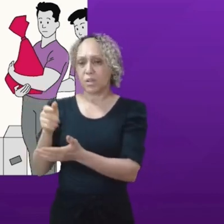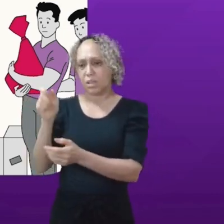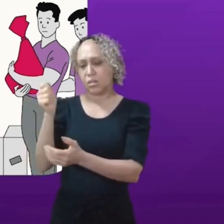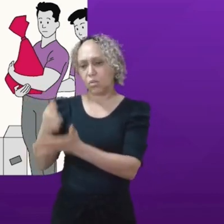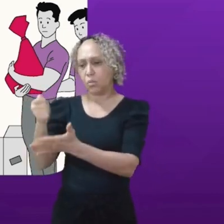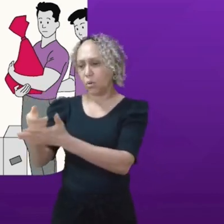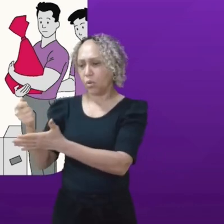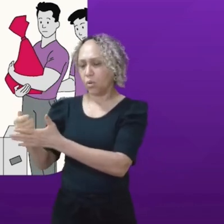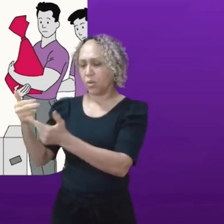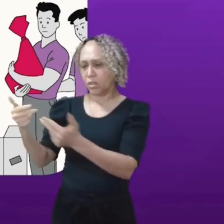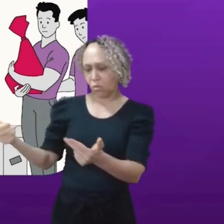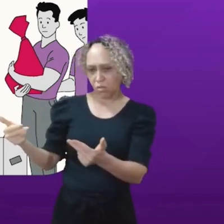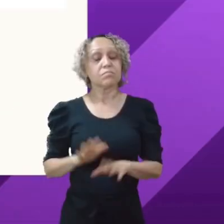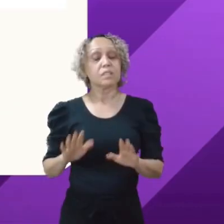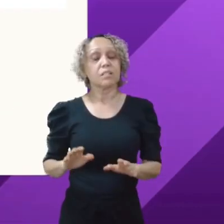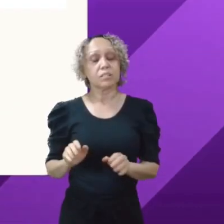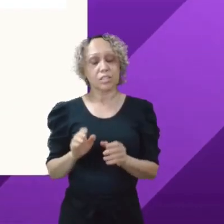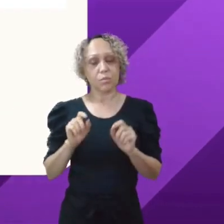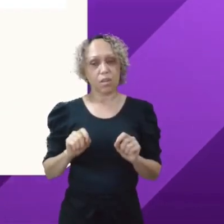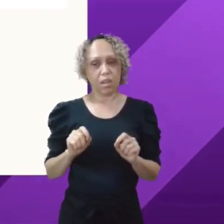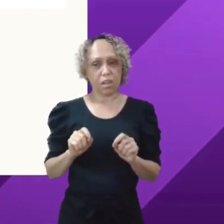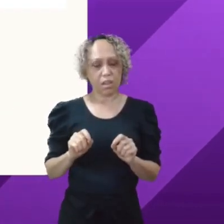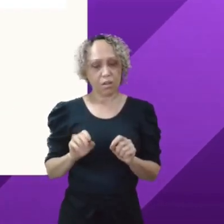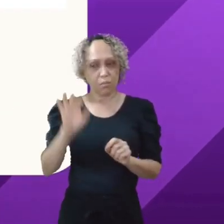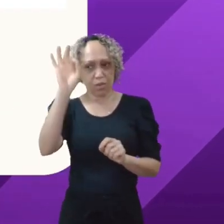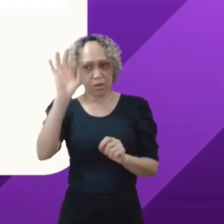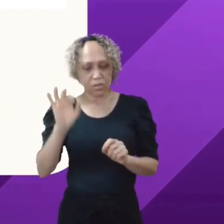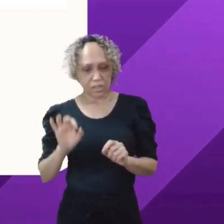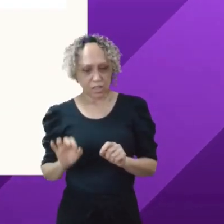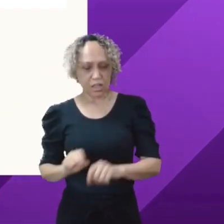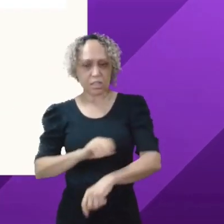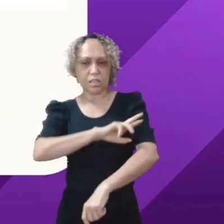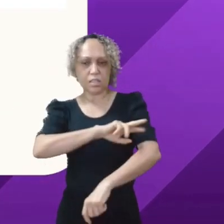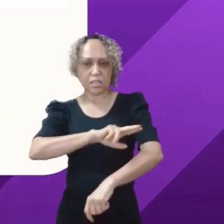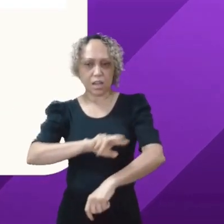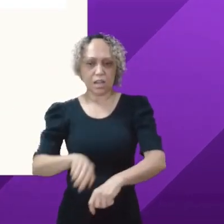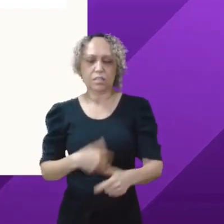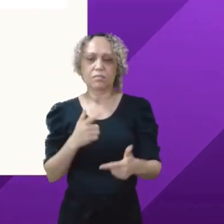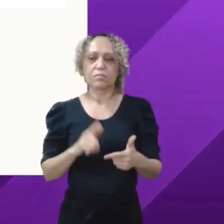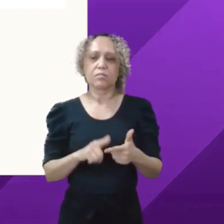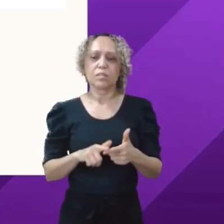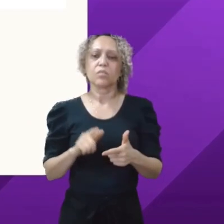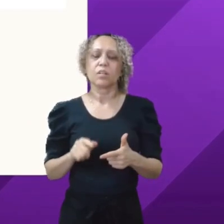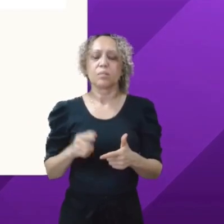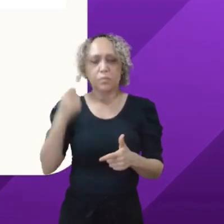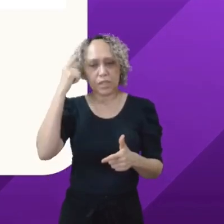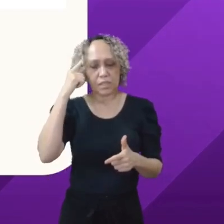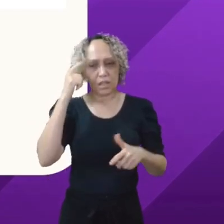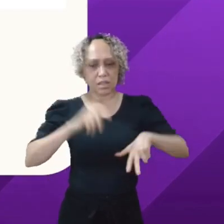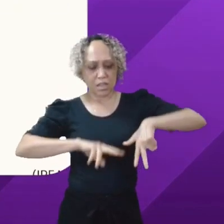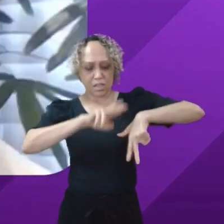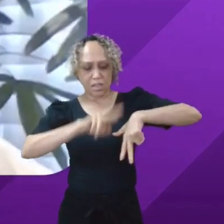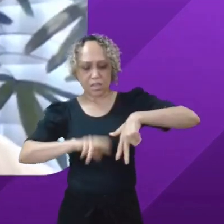que ocupam a base da pirâmide social. Num segundo momento, quando a gente vai afunilar mais e vai pensar em gênero e raça, a